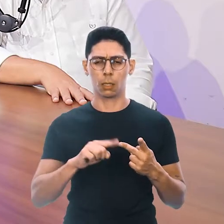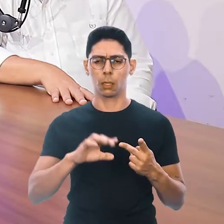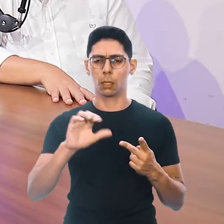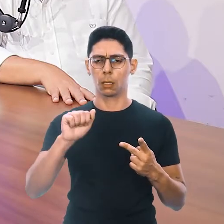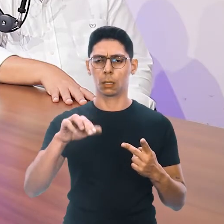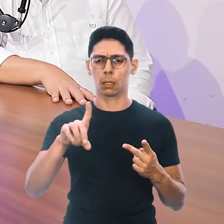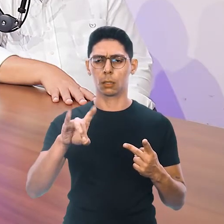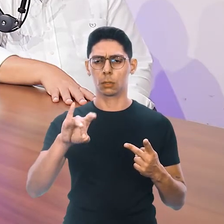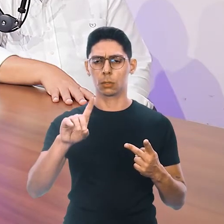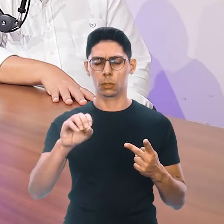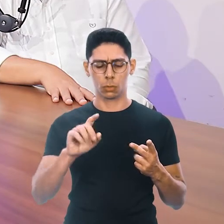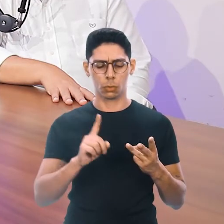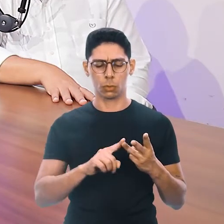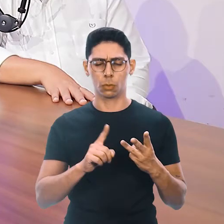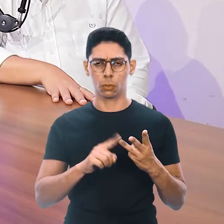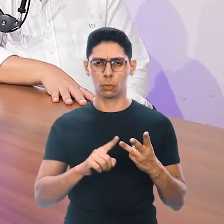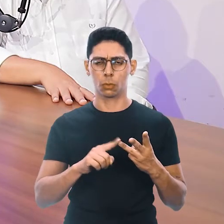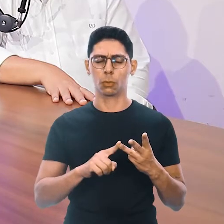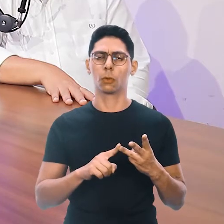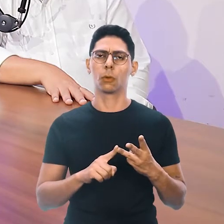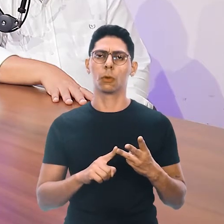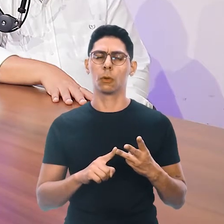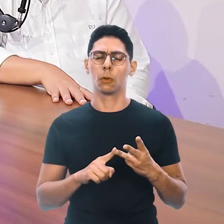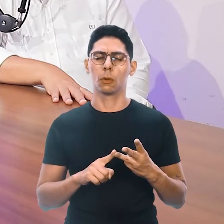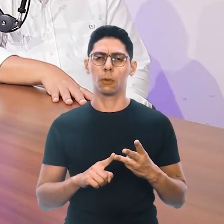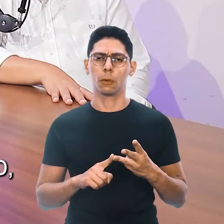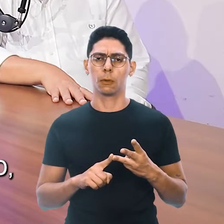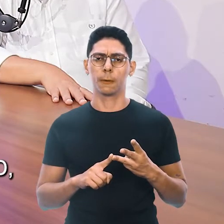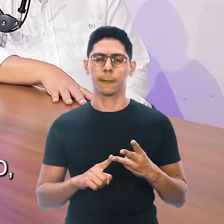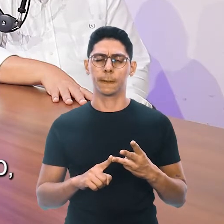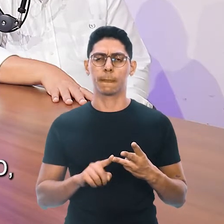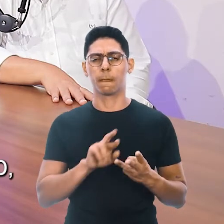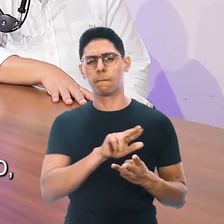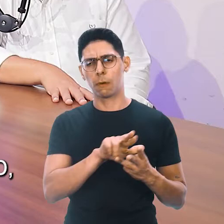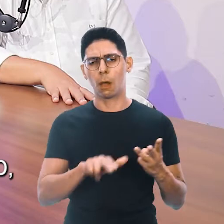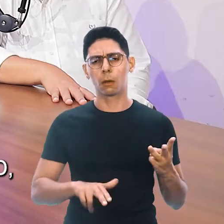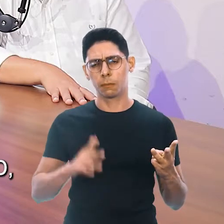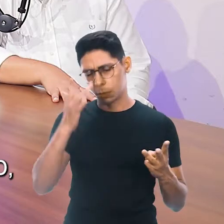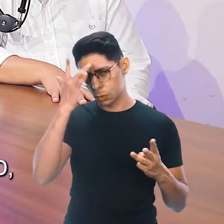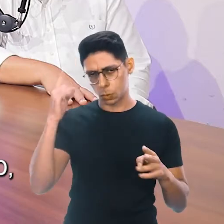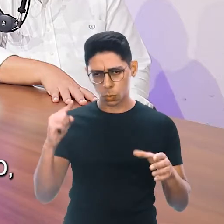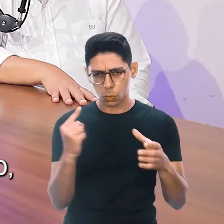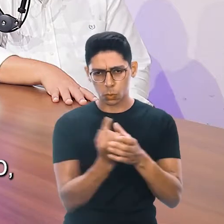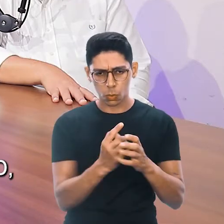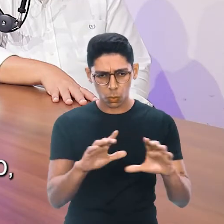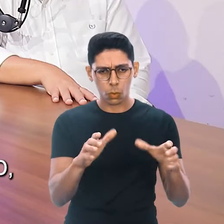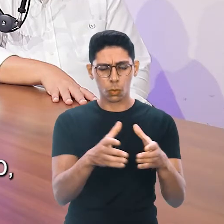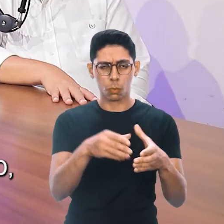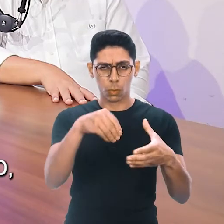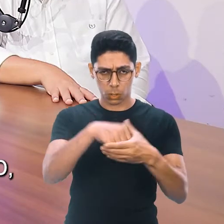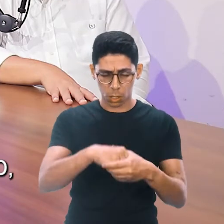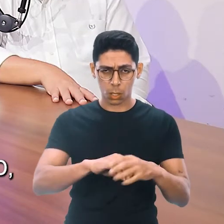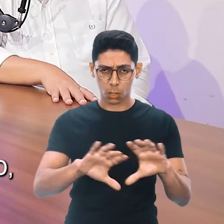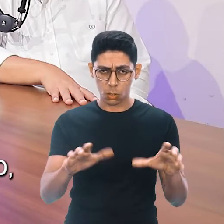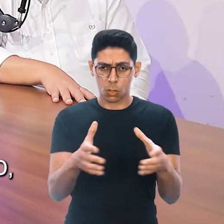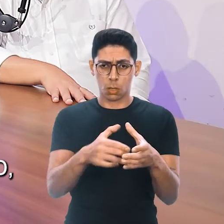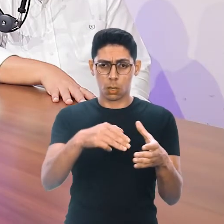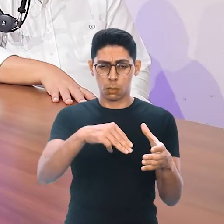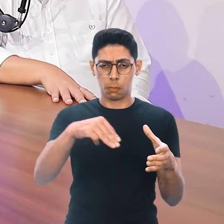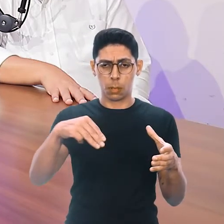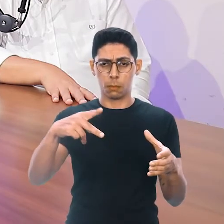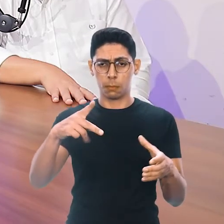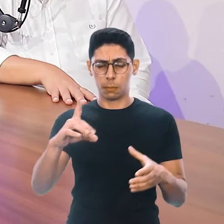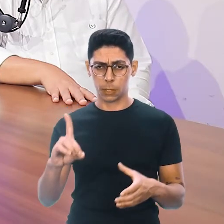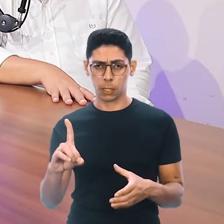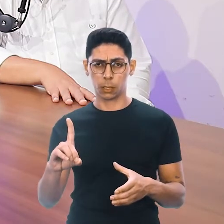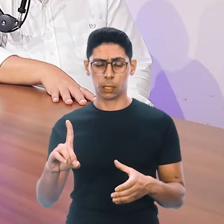Cândido, o Cândido Pinto. O Cândido Pinto, sim. Exatamente. Eles faziam parte do MDPD, que era um movimento